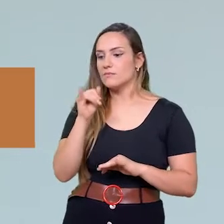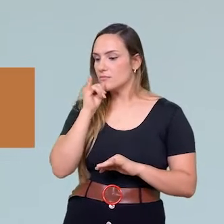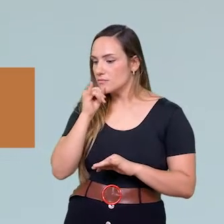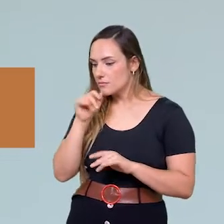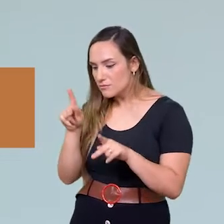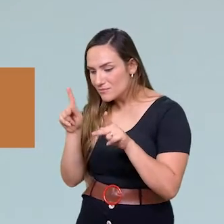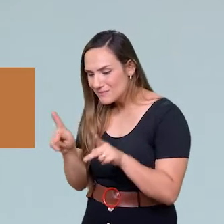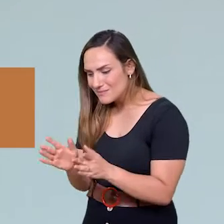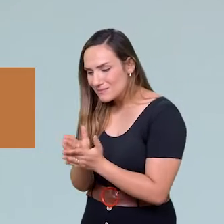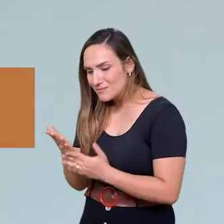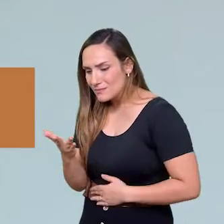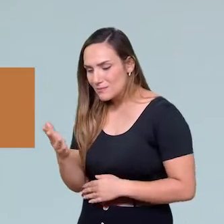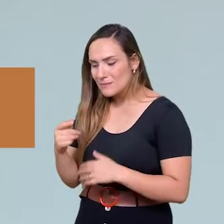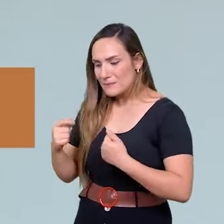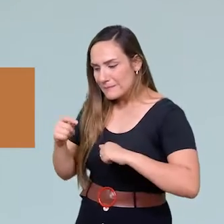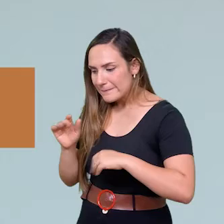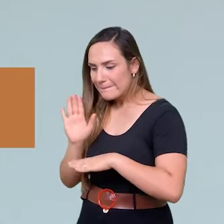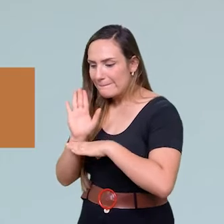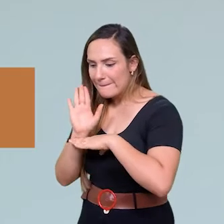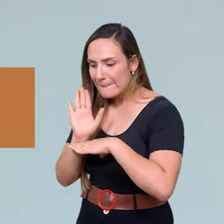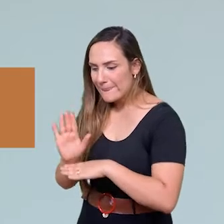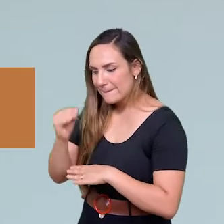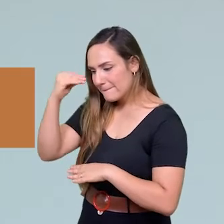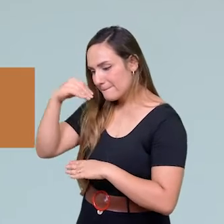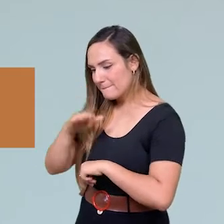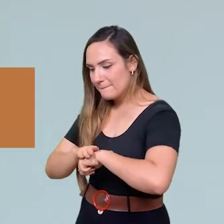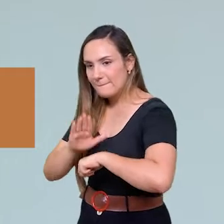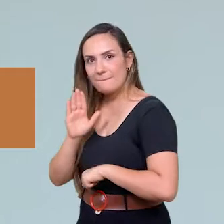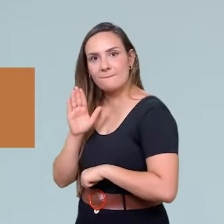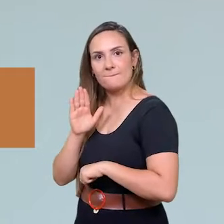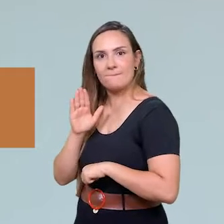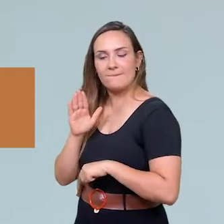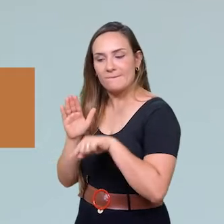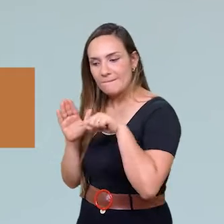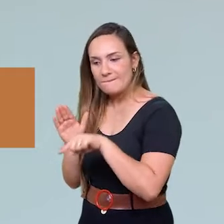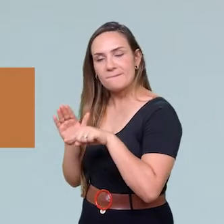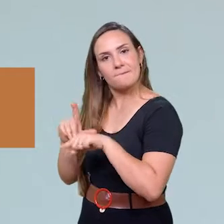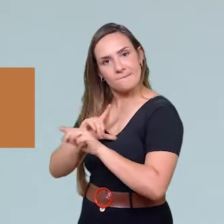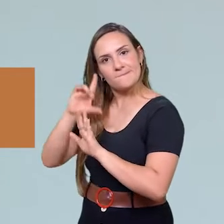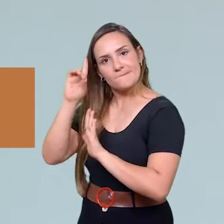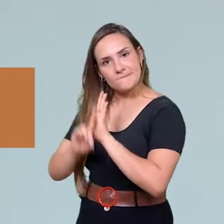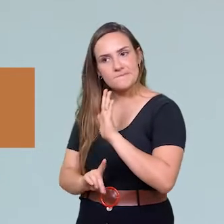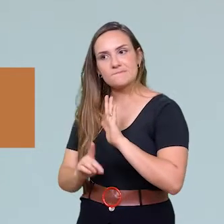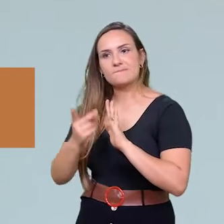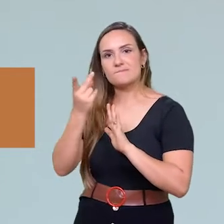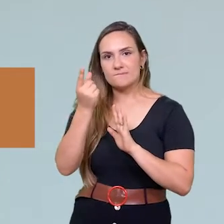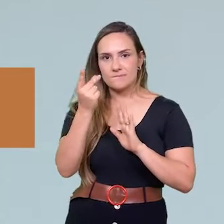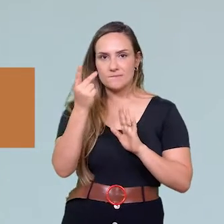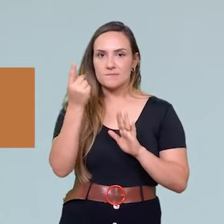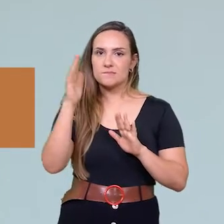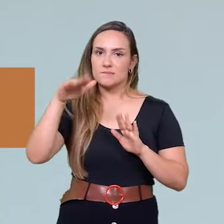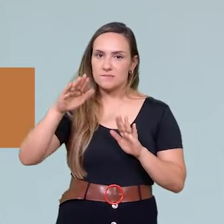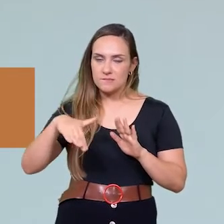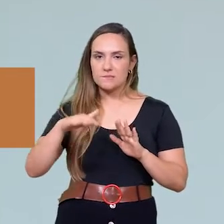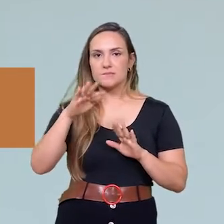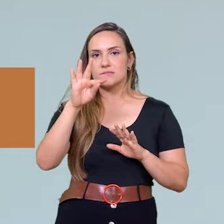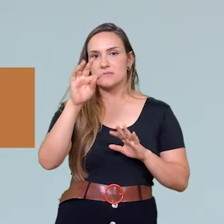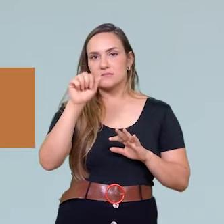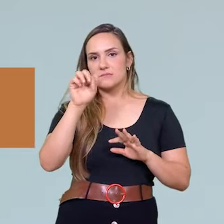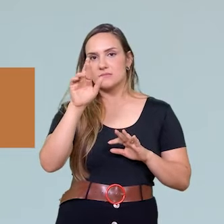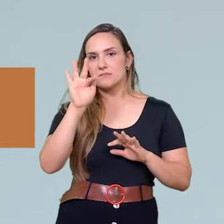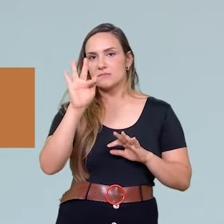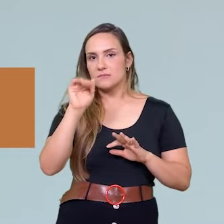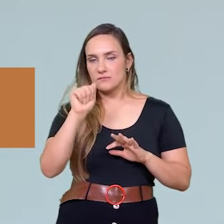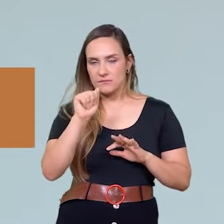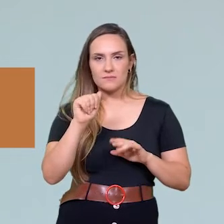nosso público-alvo, a nossa clientela mais frequente, em geral, teria direito e muitas vezes